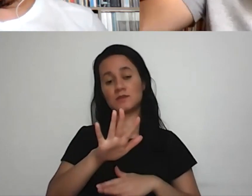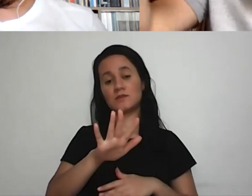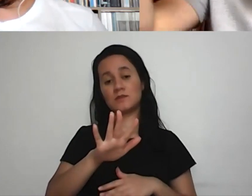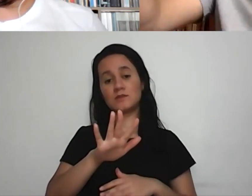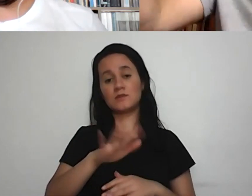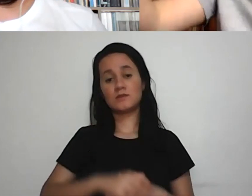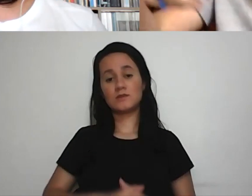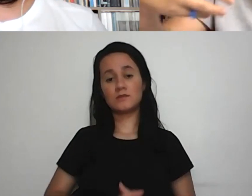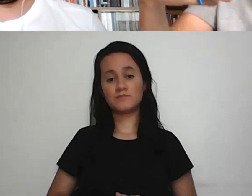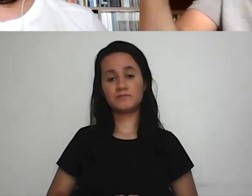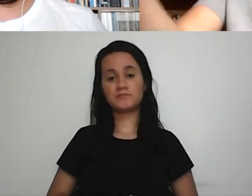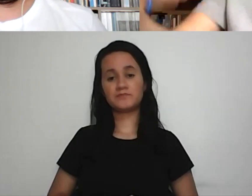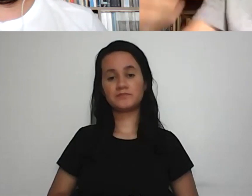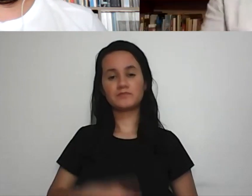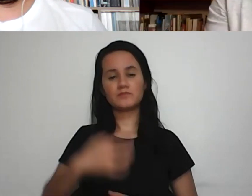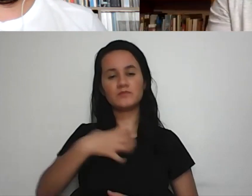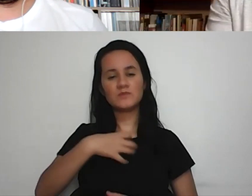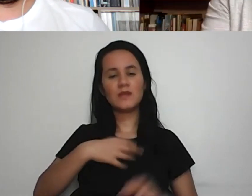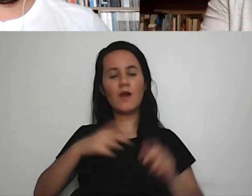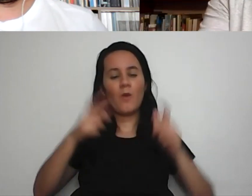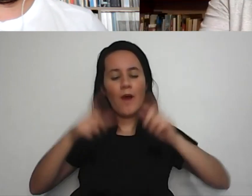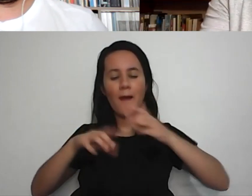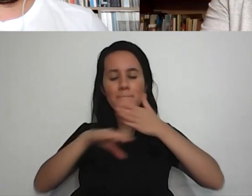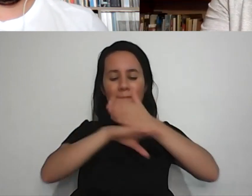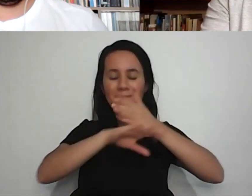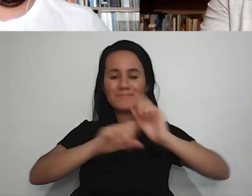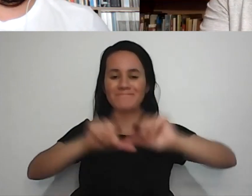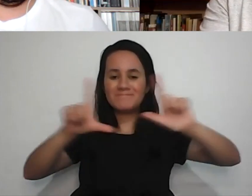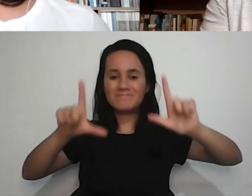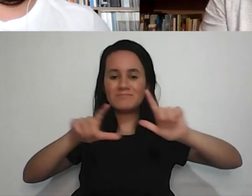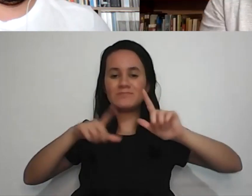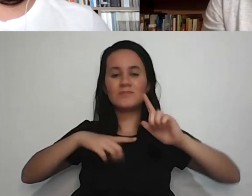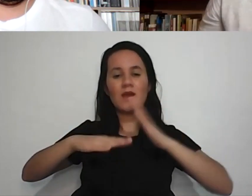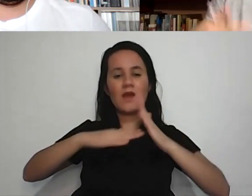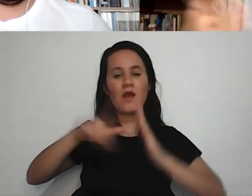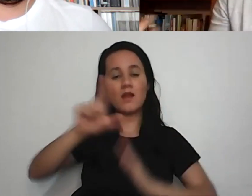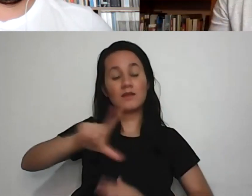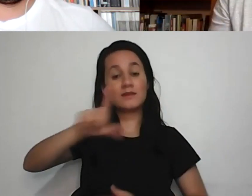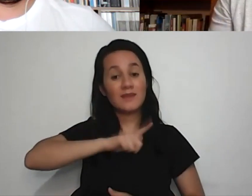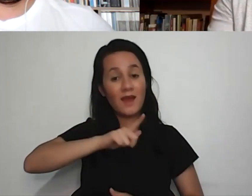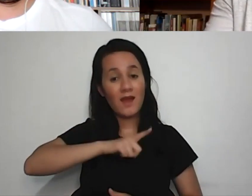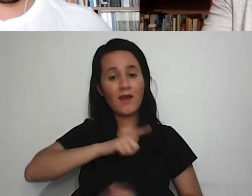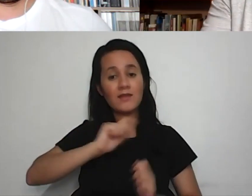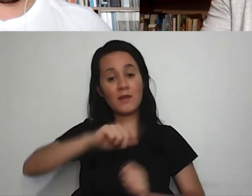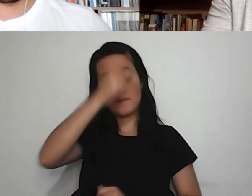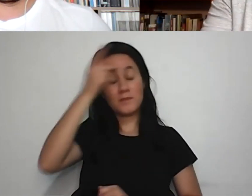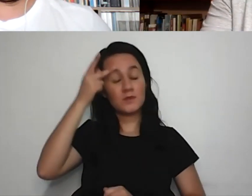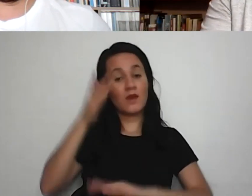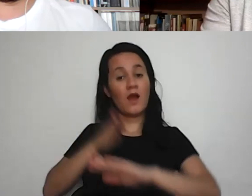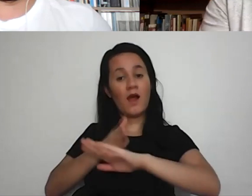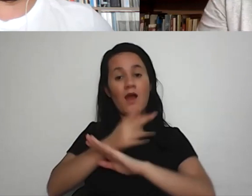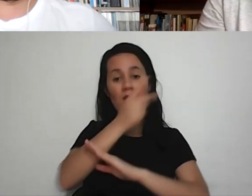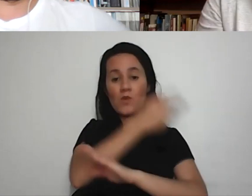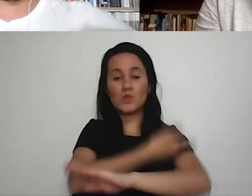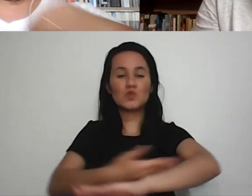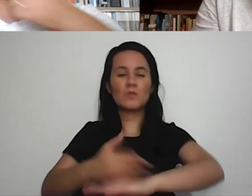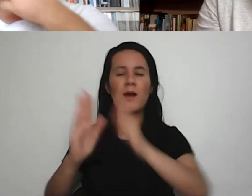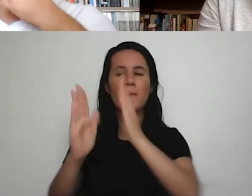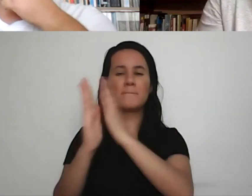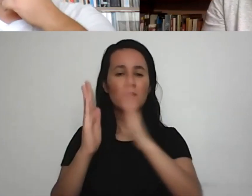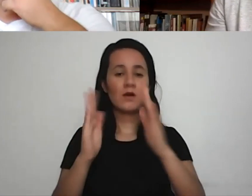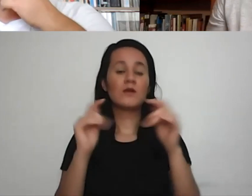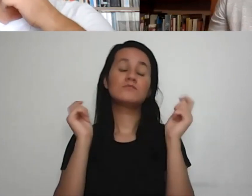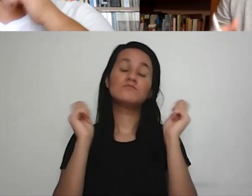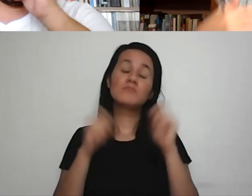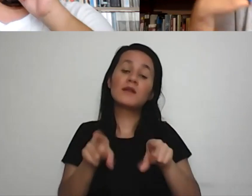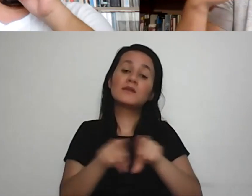esses portais, né, esses espaços onde a literatura contemporânea está circulando para os frequentadores de uma biblioteca, por exemplo, também é uma